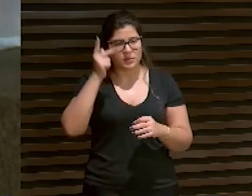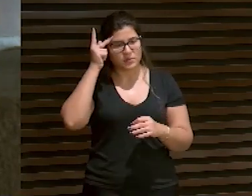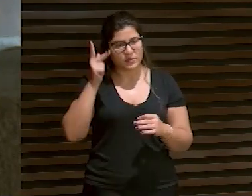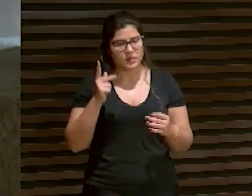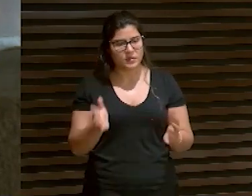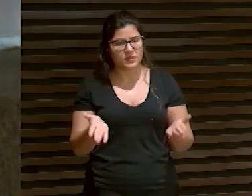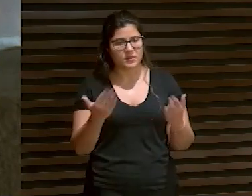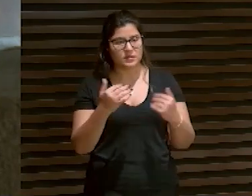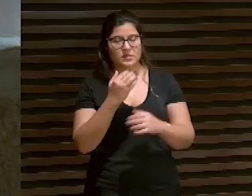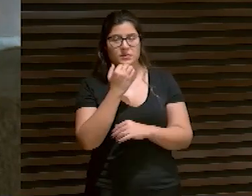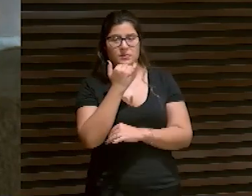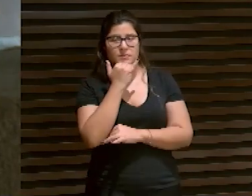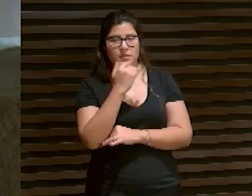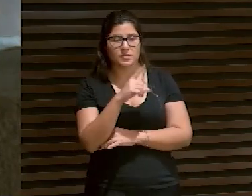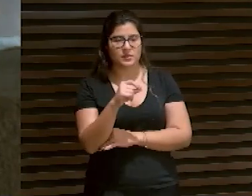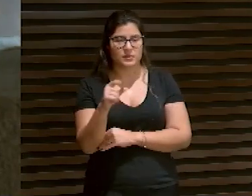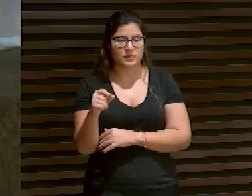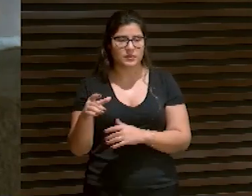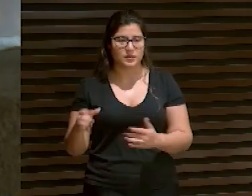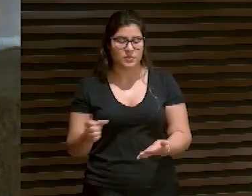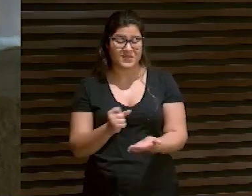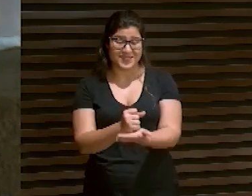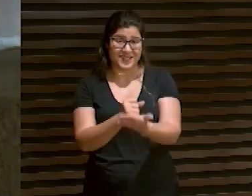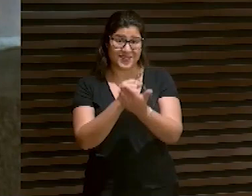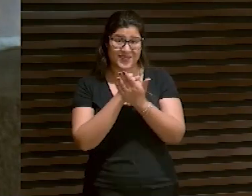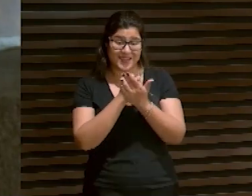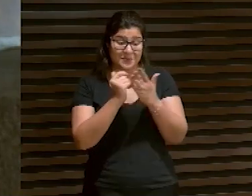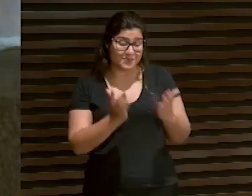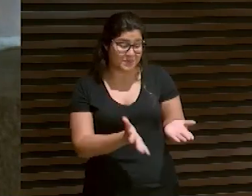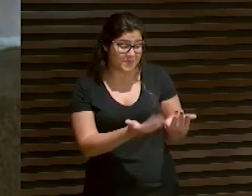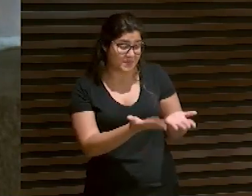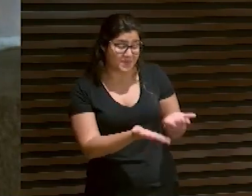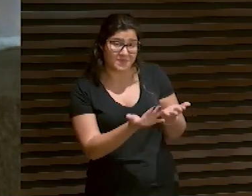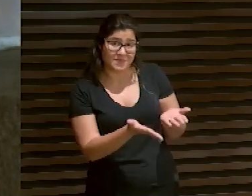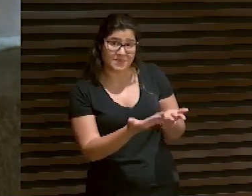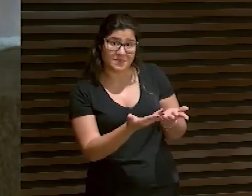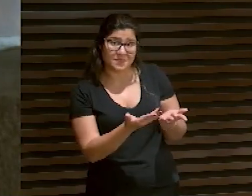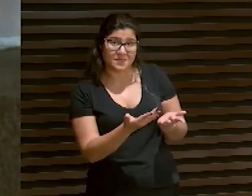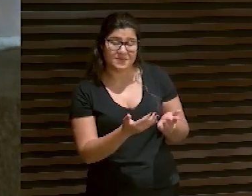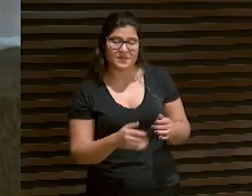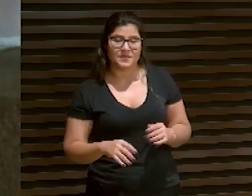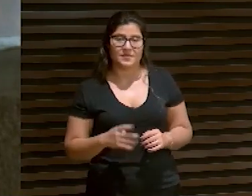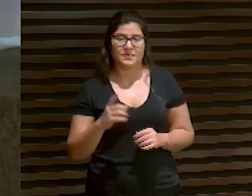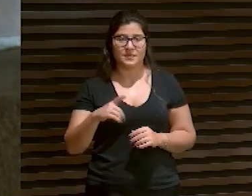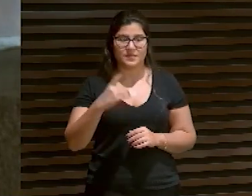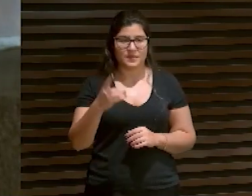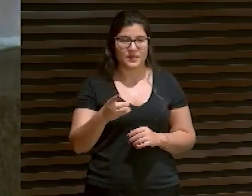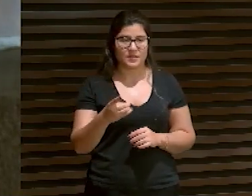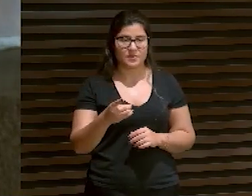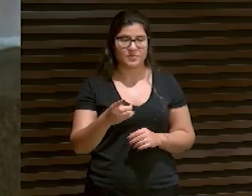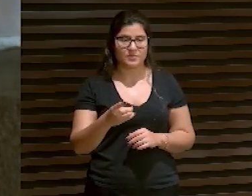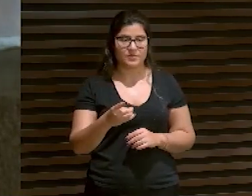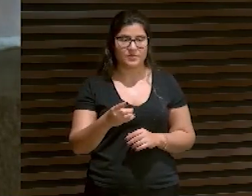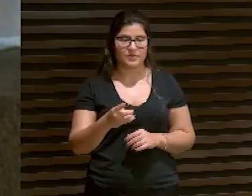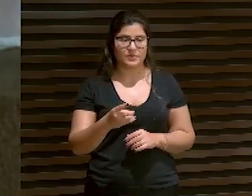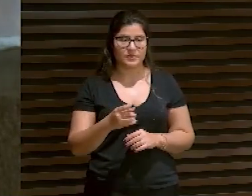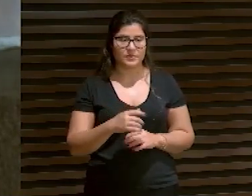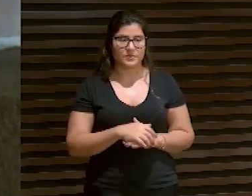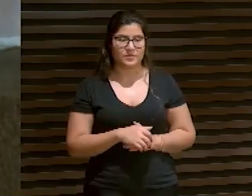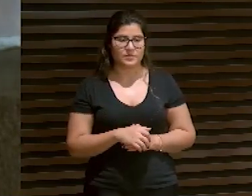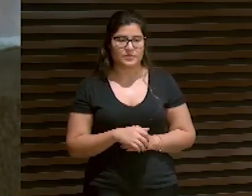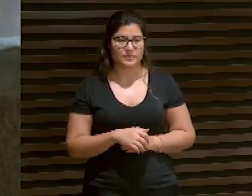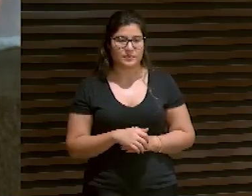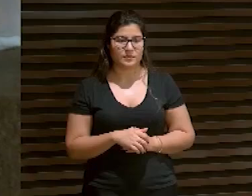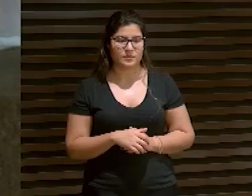alimentar, para nos socorrer, para nos animar. E mais tarde, daqui a pouco após a pregação, a gente vai inclusive